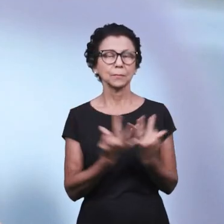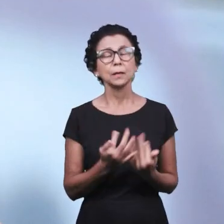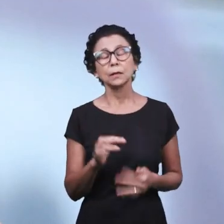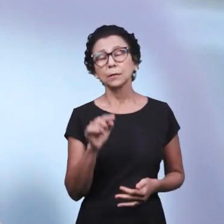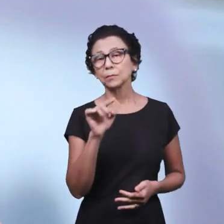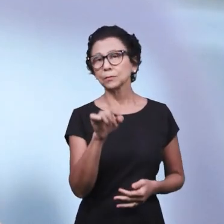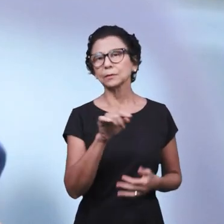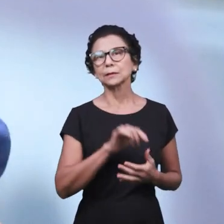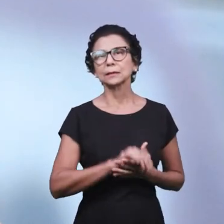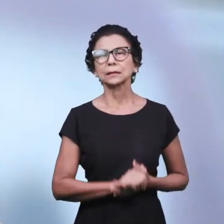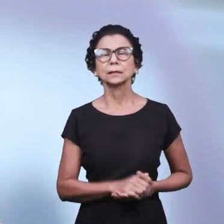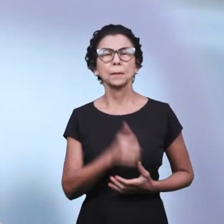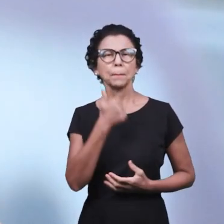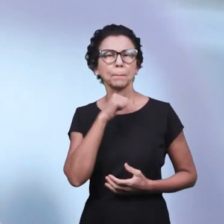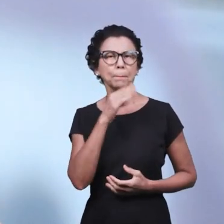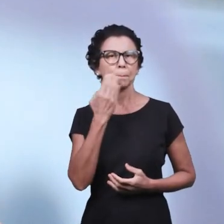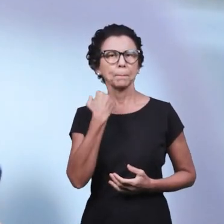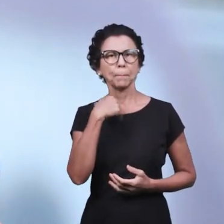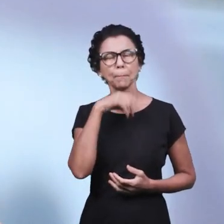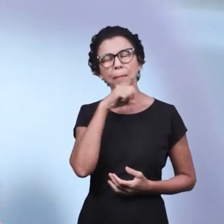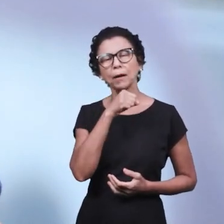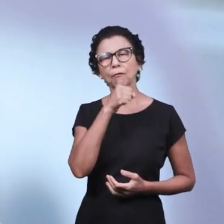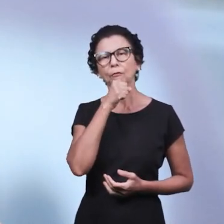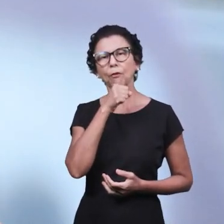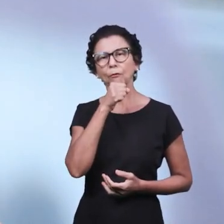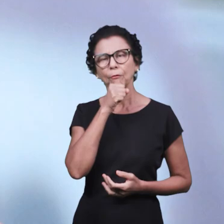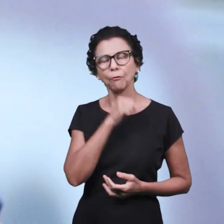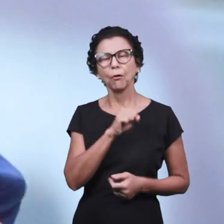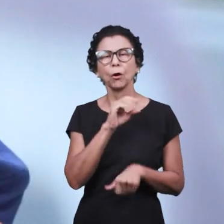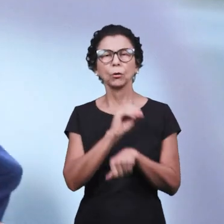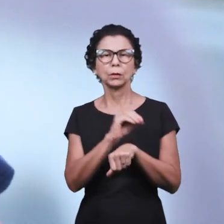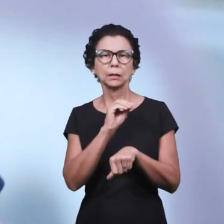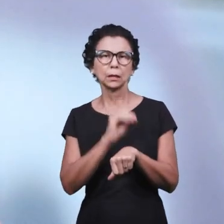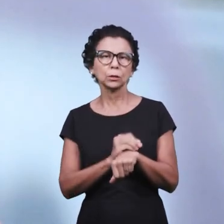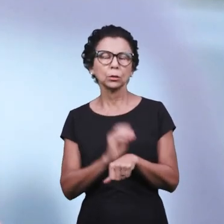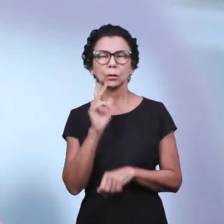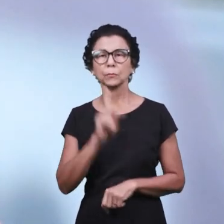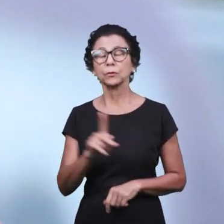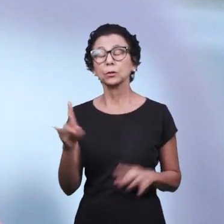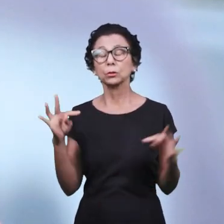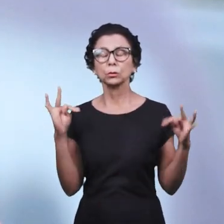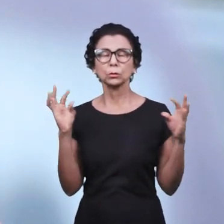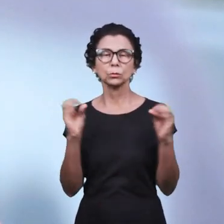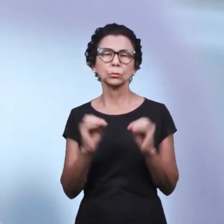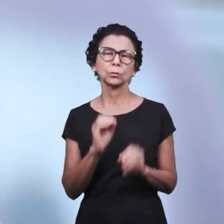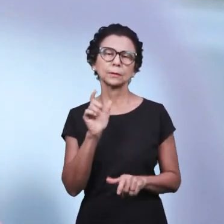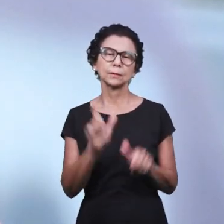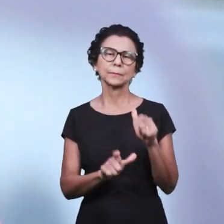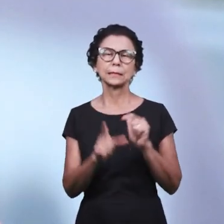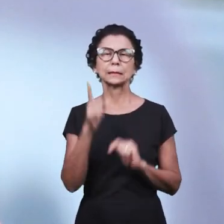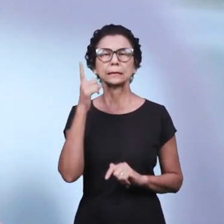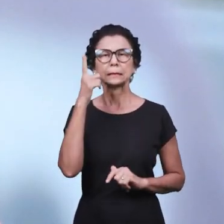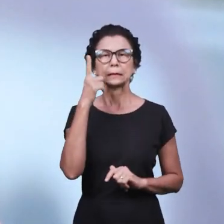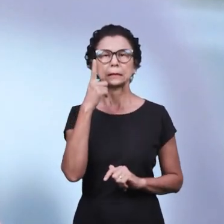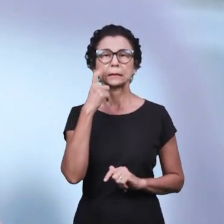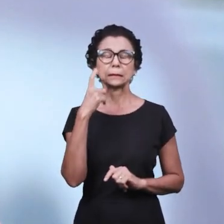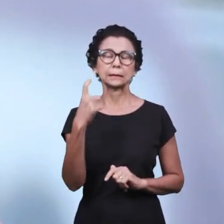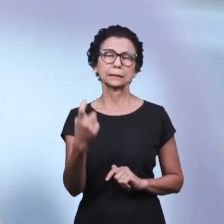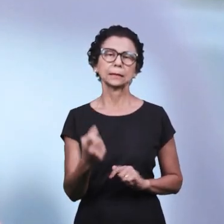você, pai, mãe, avó, cuidadora, professor, enfim, para todas as pessoas interessadas em